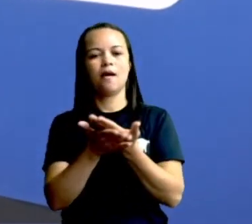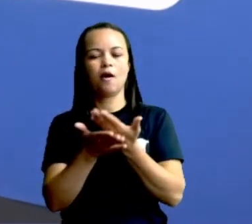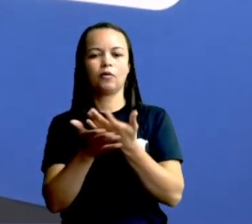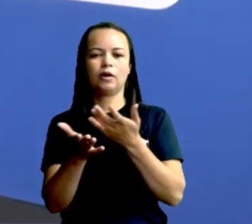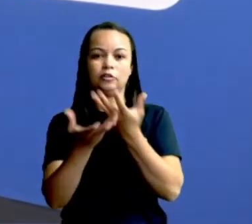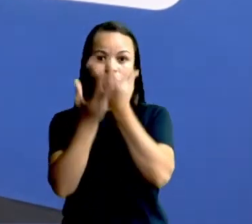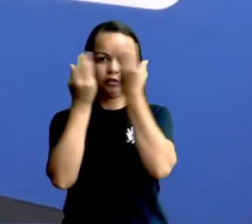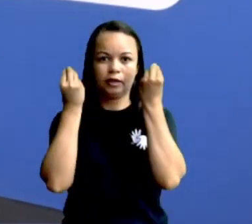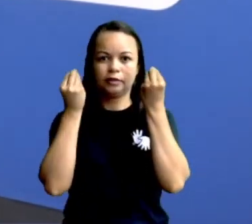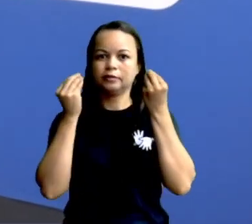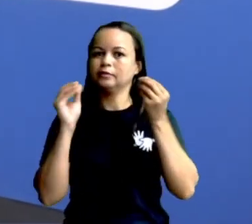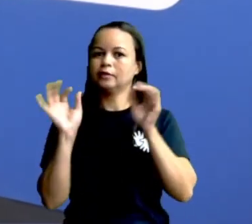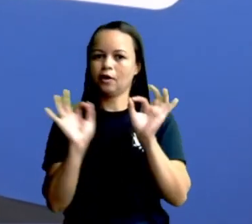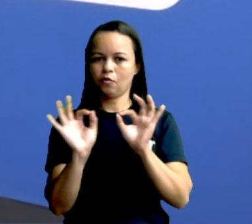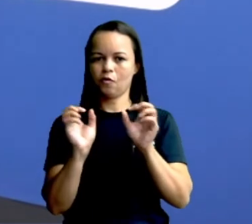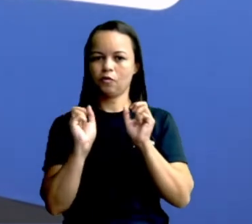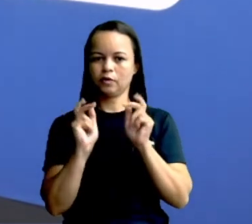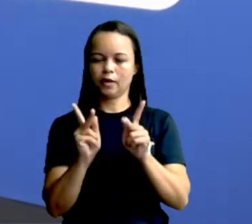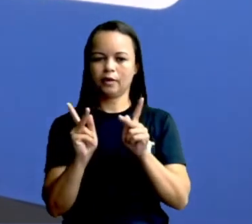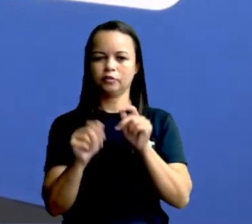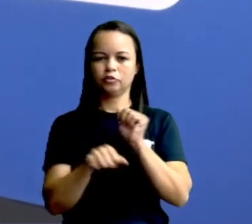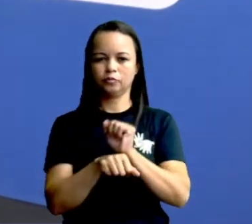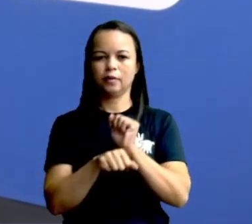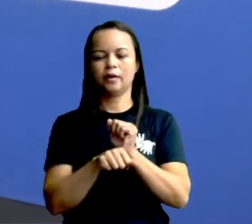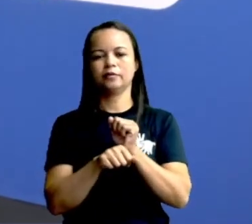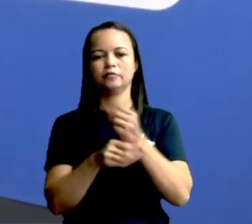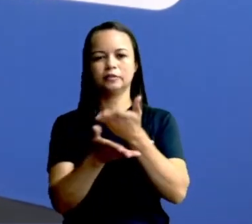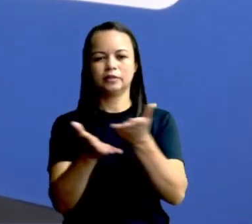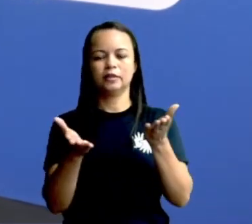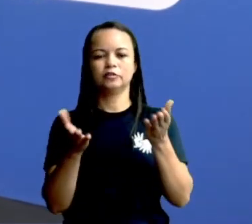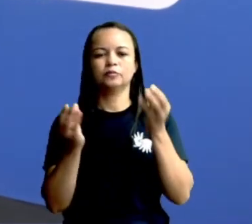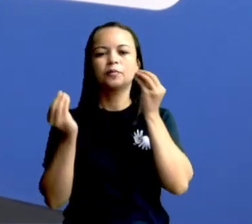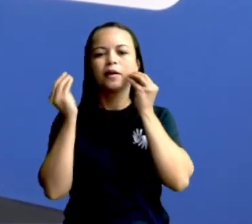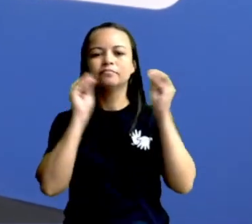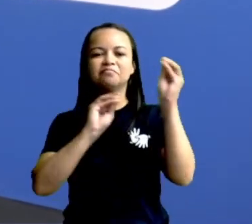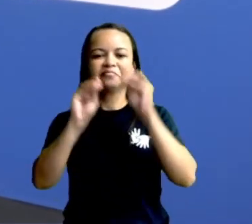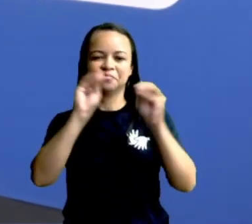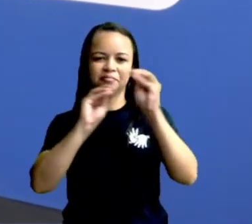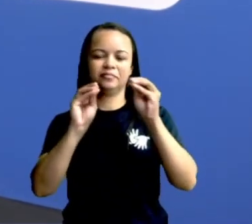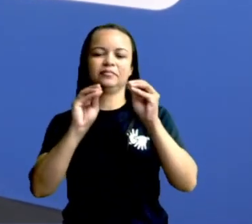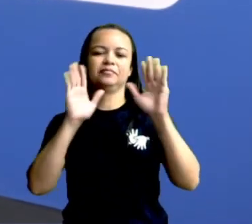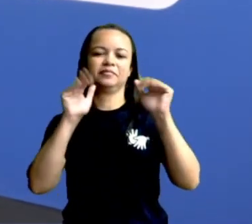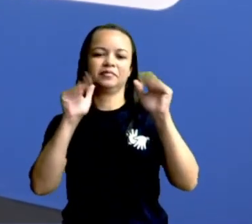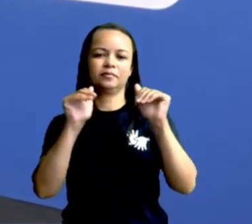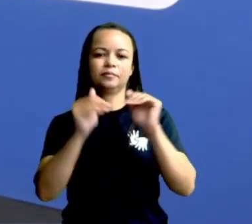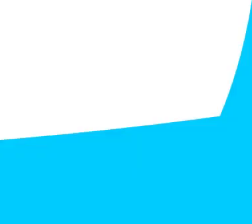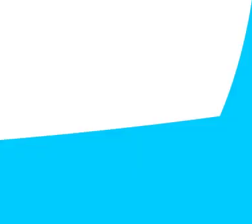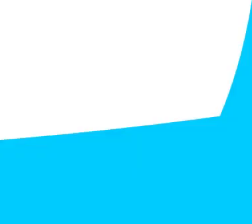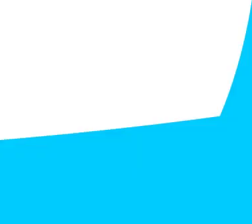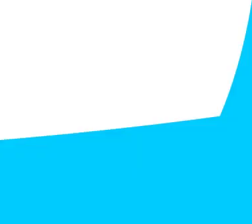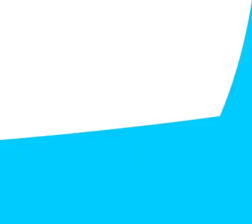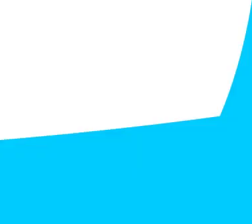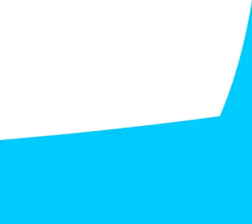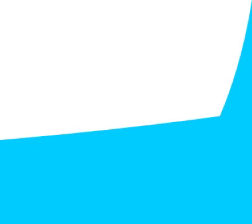não vai esquecer, tá bom? Espero vocês na próxima. Beijos e tchau, tchau!